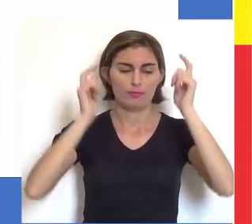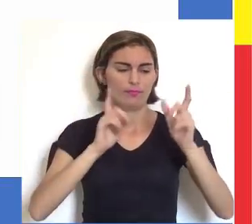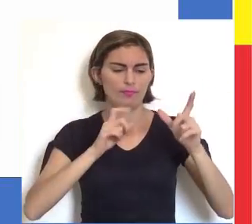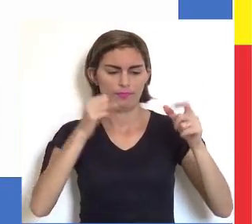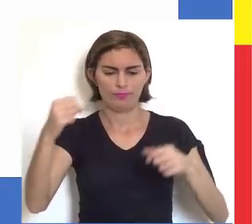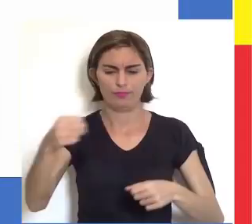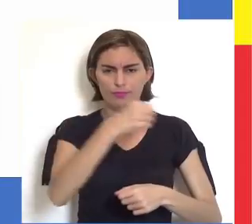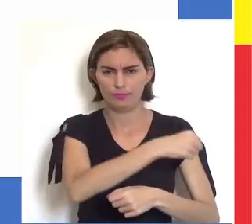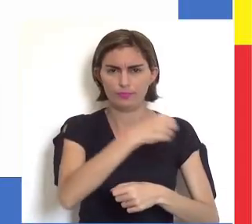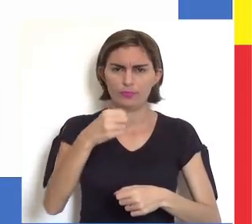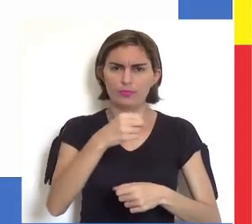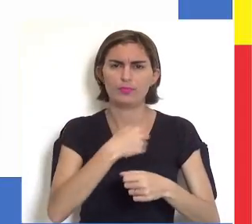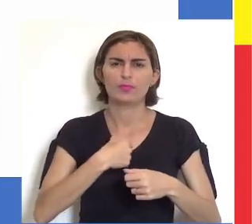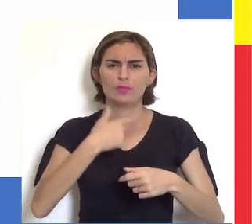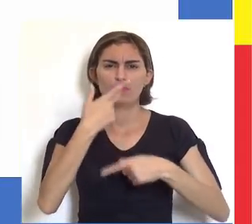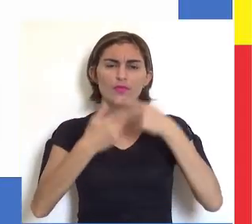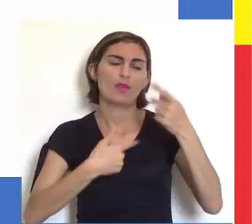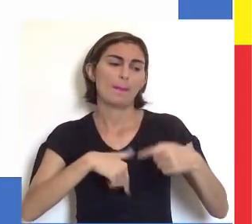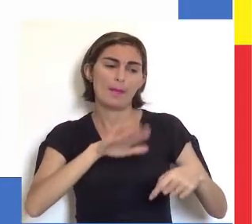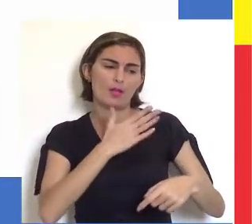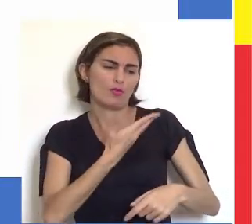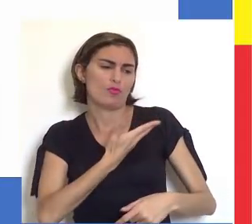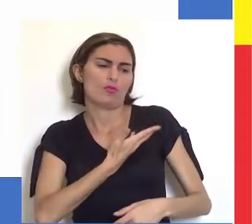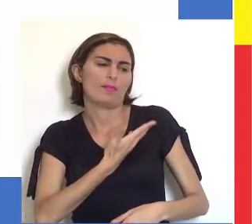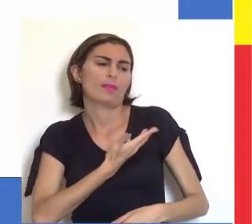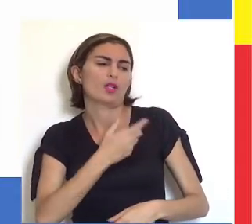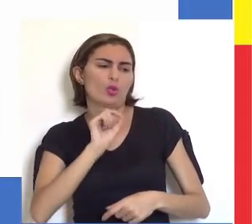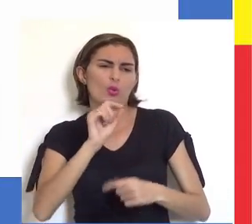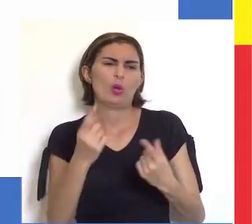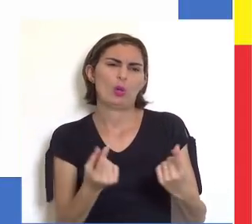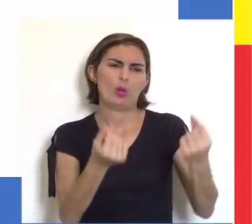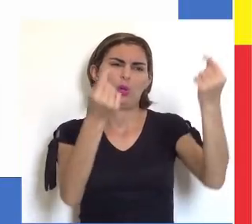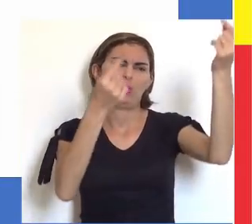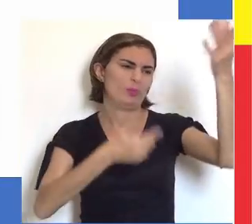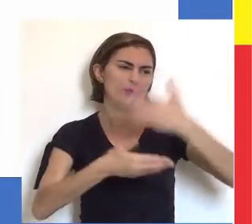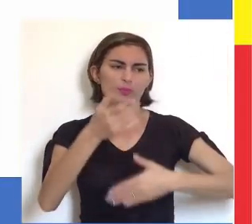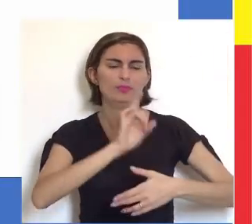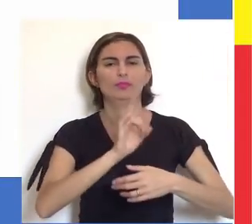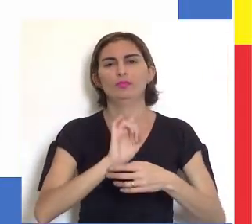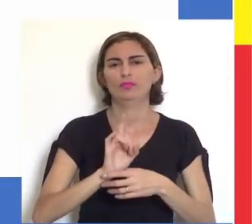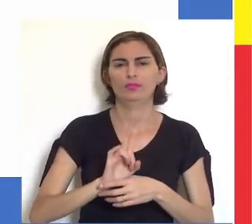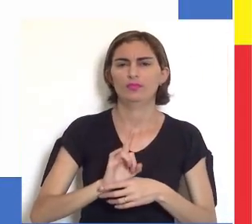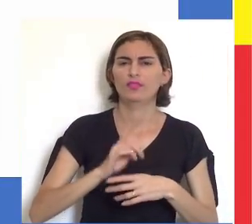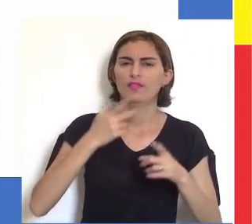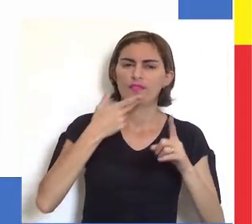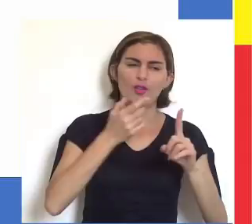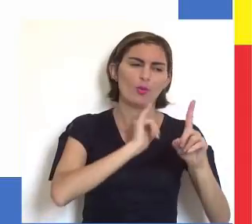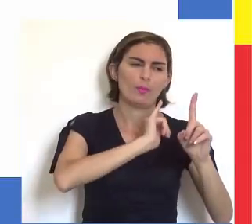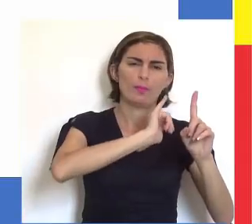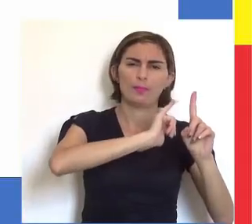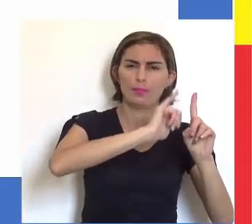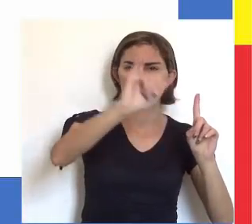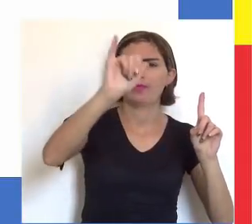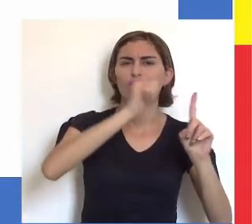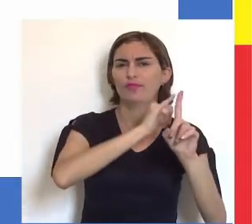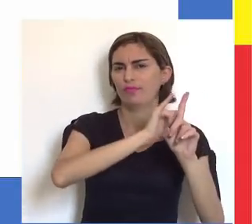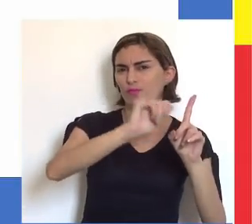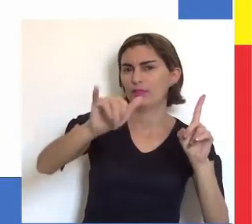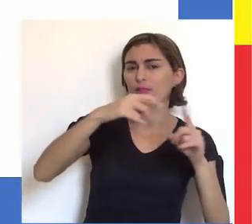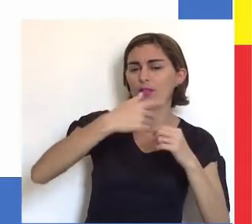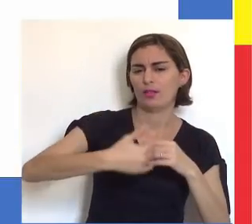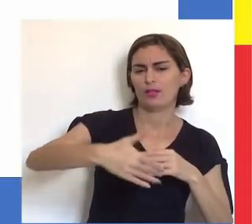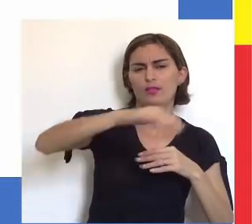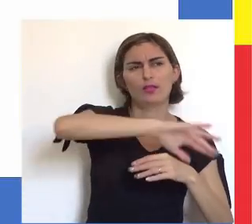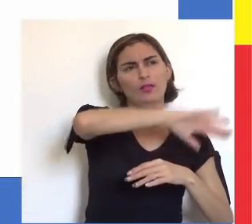que vale mais uma amiga do que muito dinheiro, e disse-lhe também com voz de profeta que daí em diante aquela